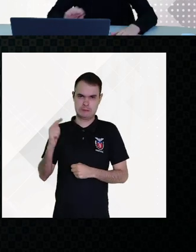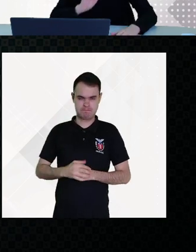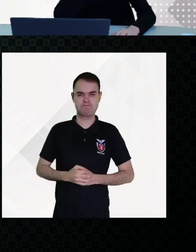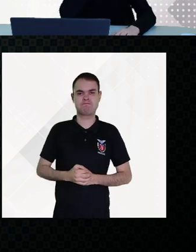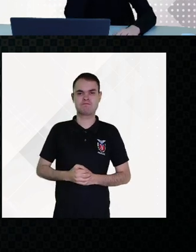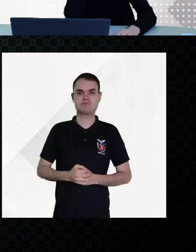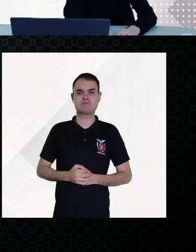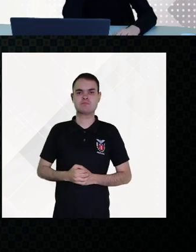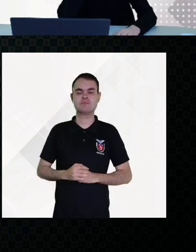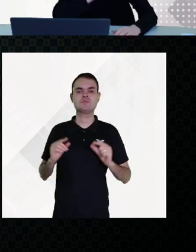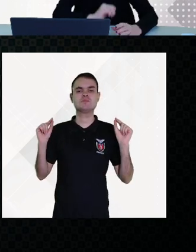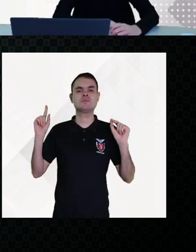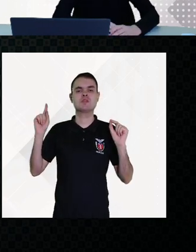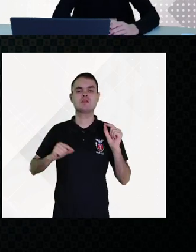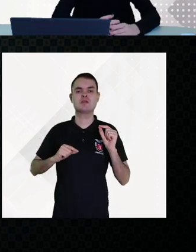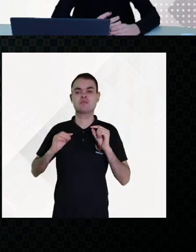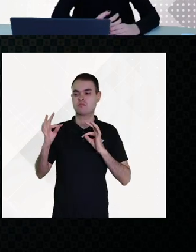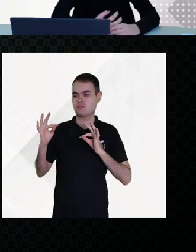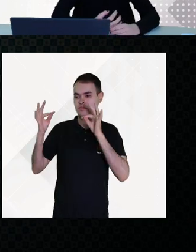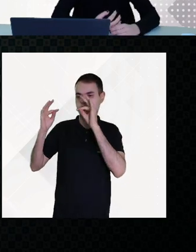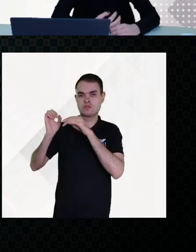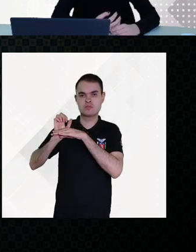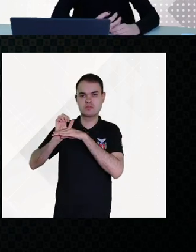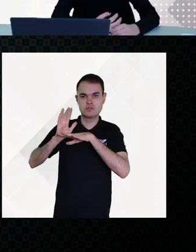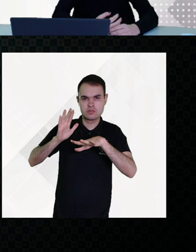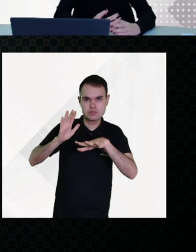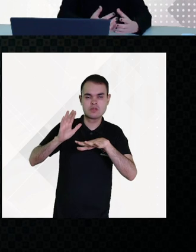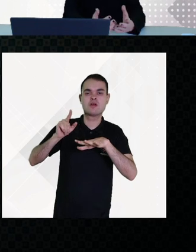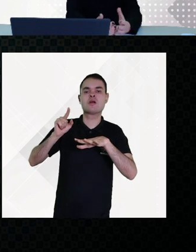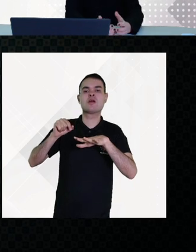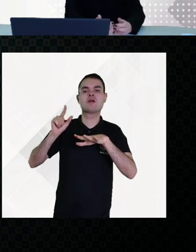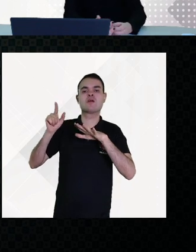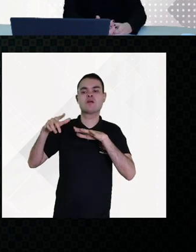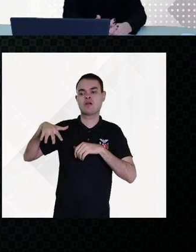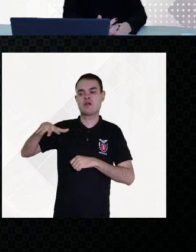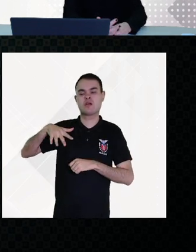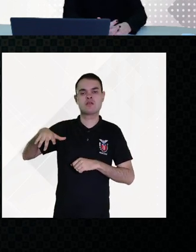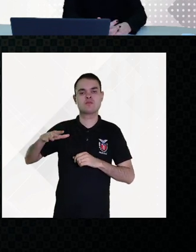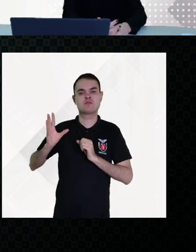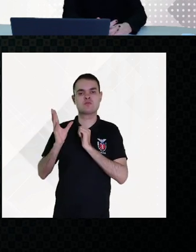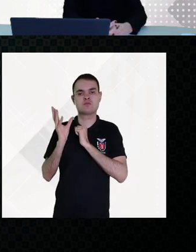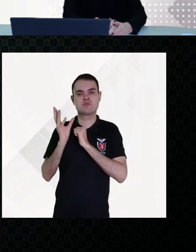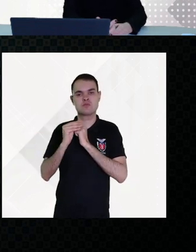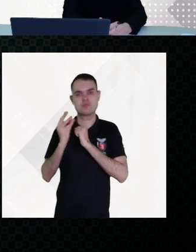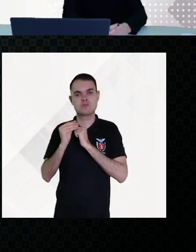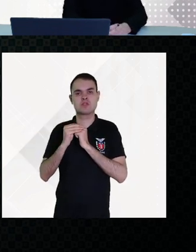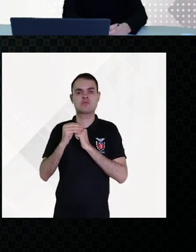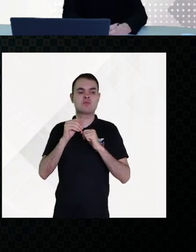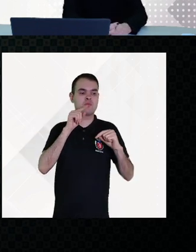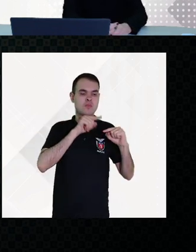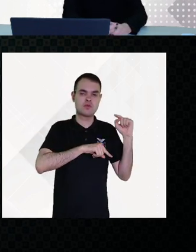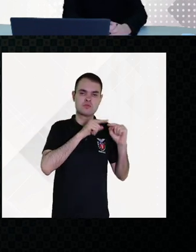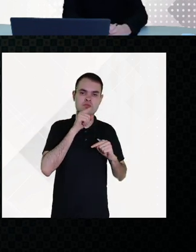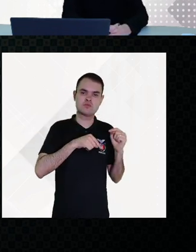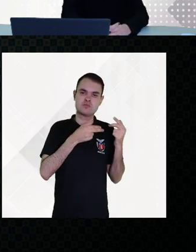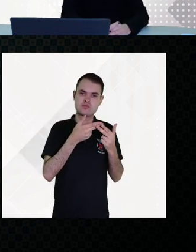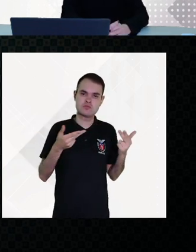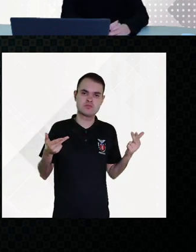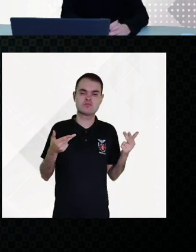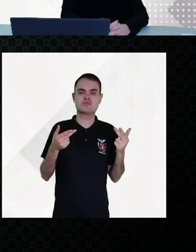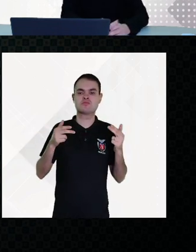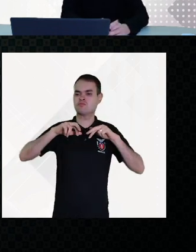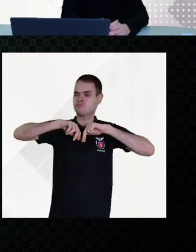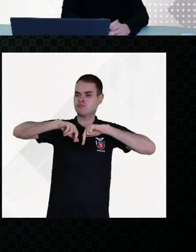E o que é a tecnologia assistiva, então, gente? Ela é uma área do conhecimento e ela vai englobar o quê? Produto, recurso, muitas vezes